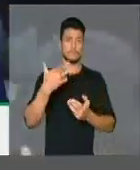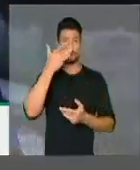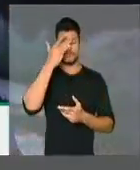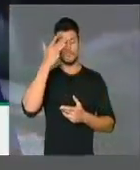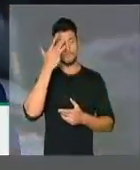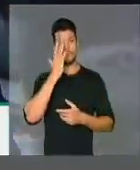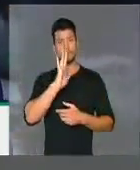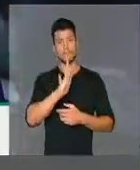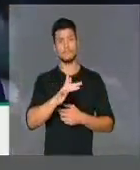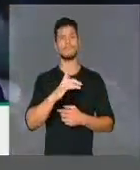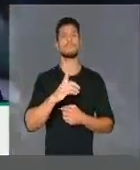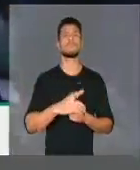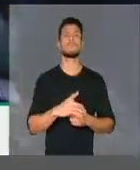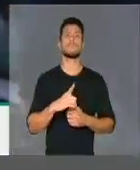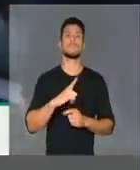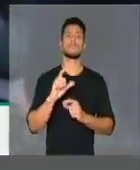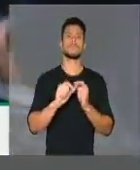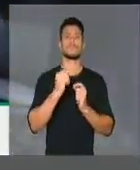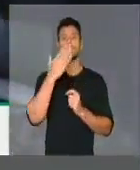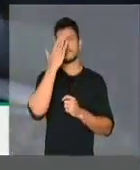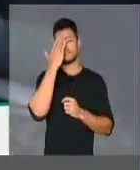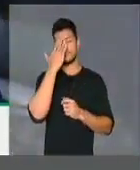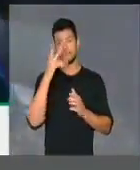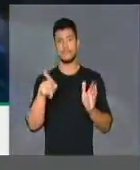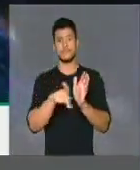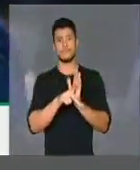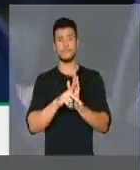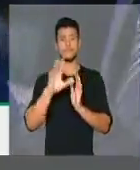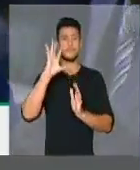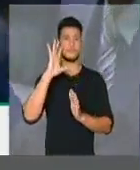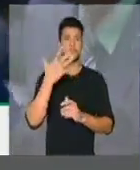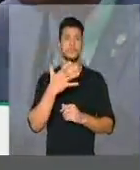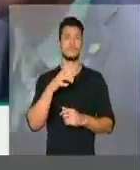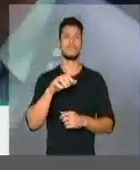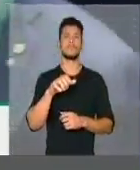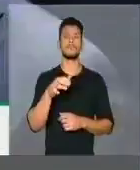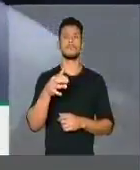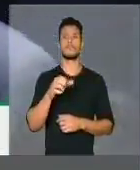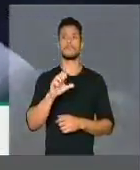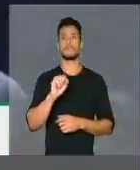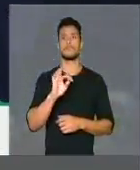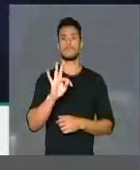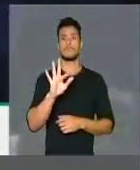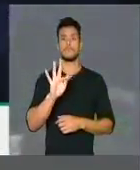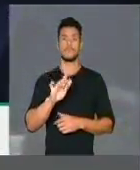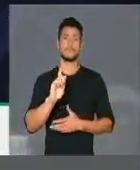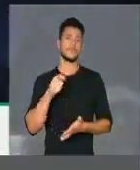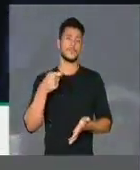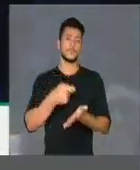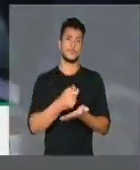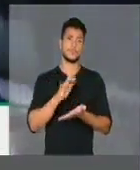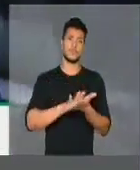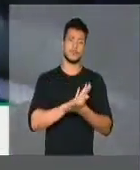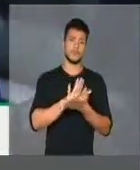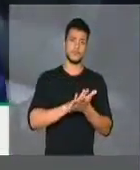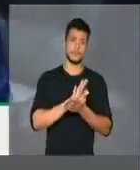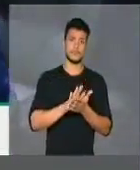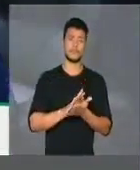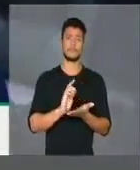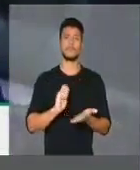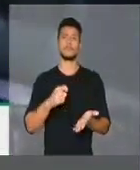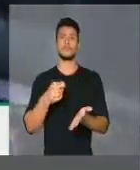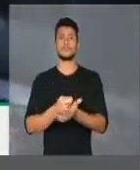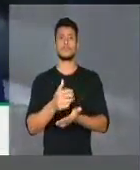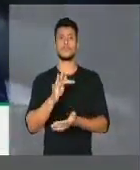na boa fé, sustentados por uma decisão do Supremo e de liminares, não pagaram por um tempo a contribuição do Fundo Rural